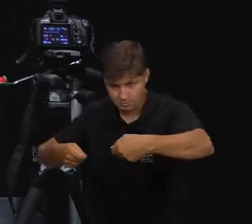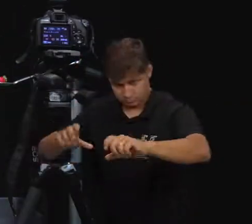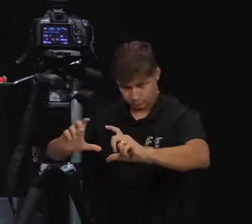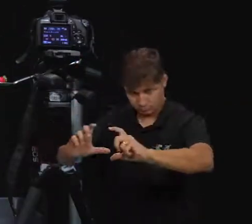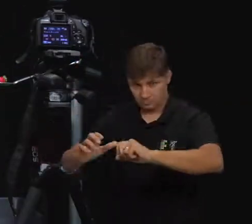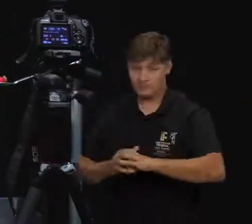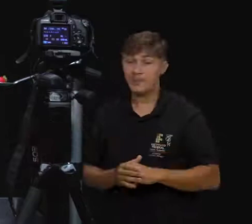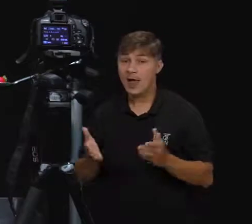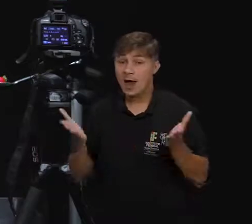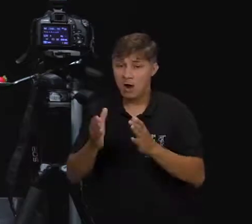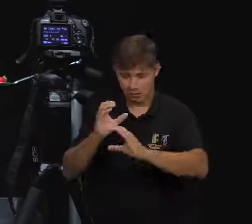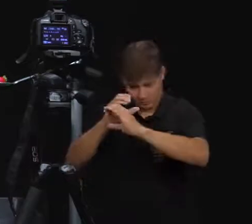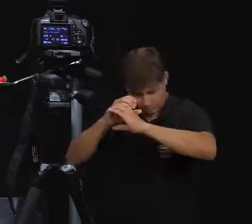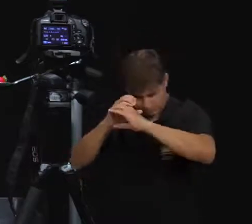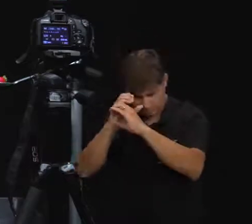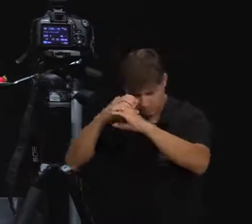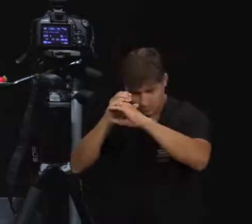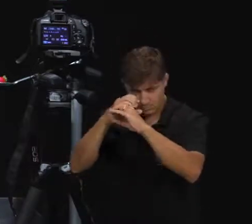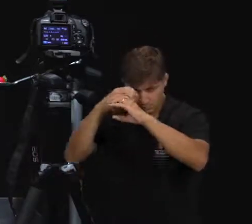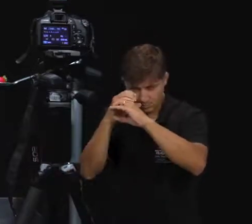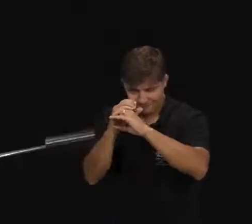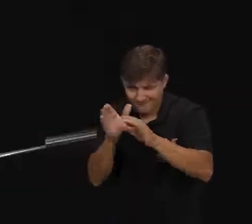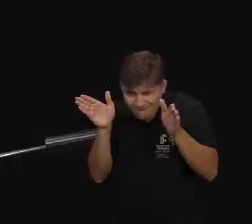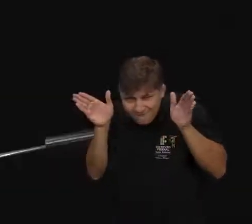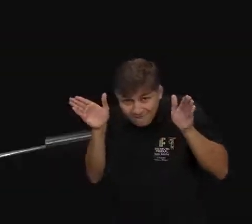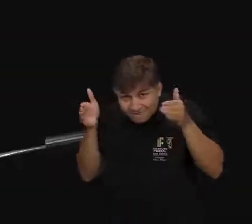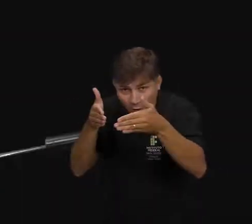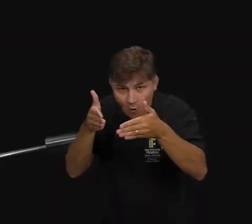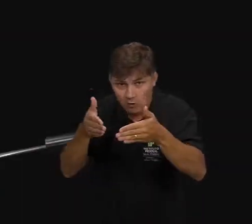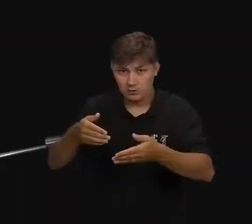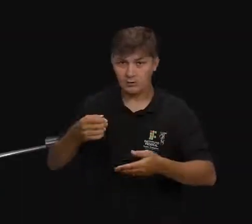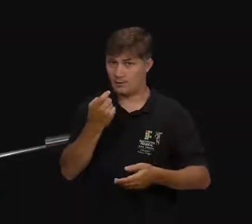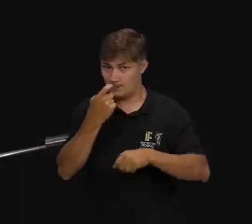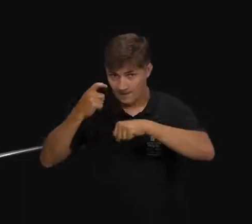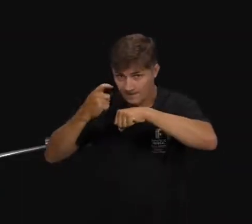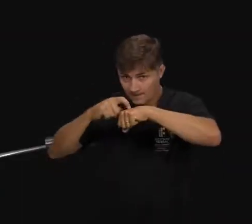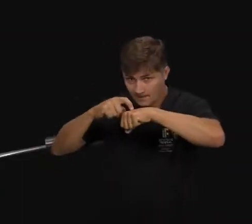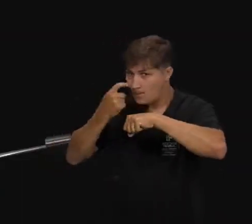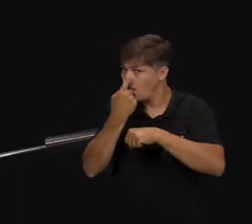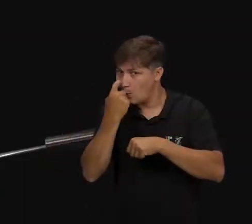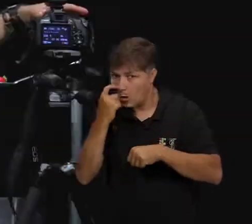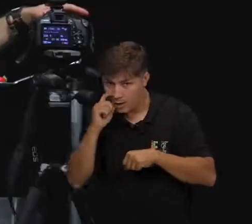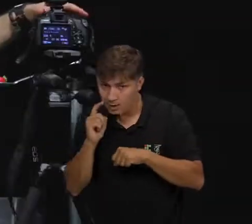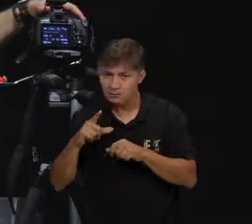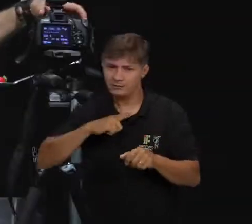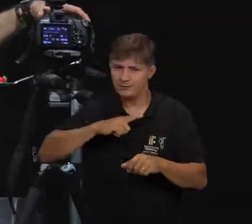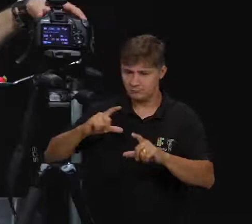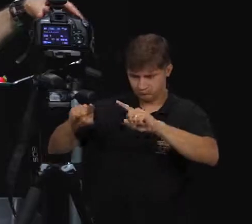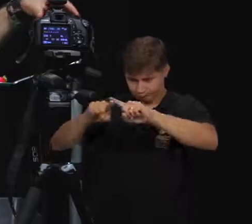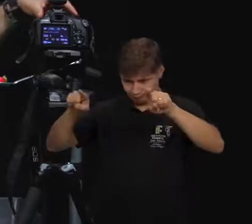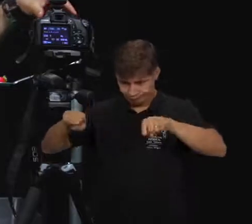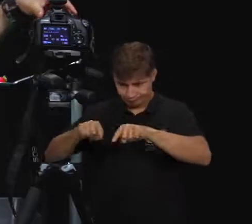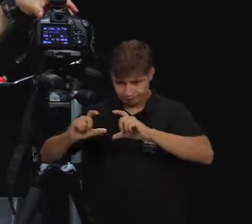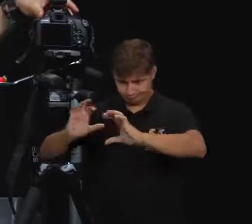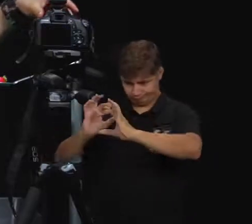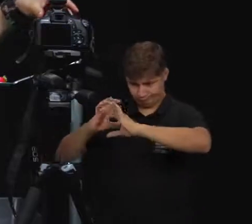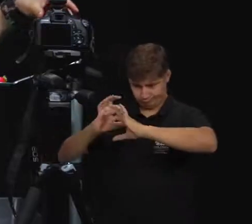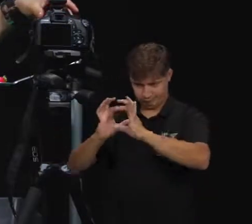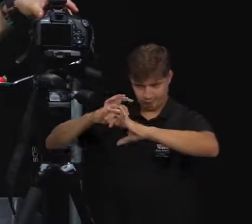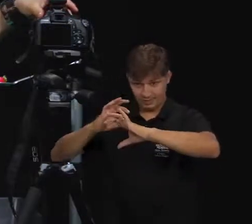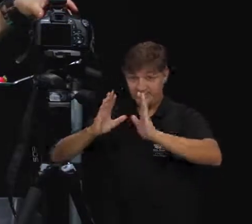e do morango. Eu vou fazer o foco no morango, que está dentro da colher nesse momento, então aperto o botão, ó. Já está tudo